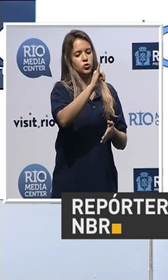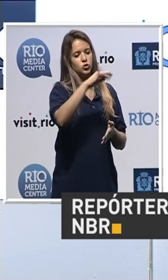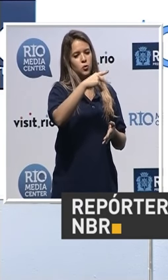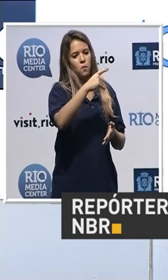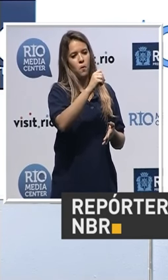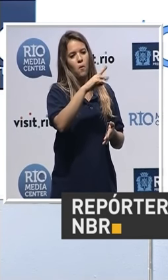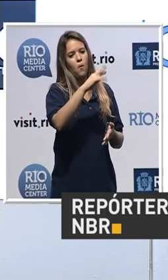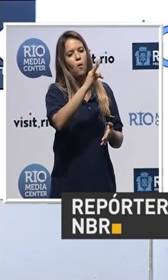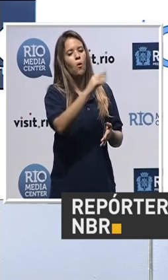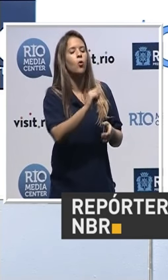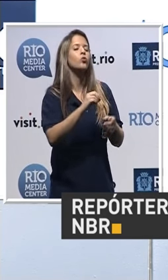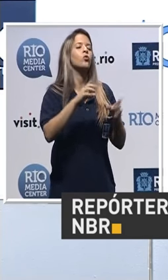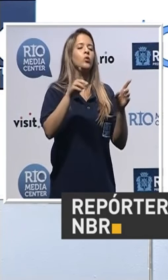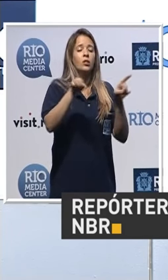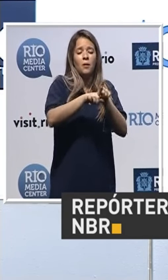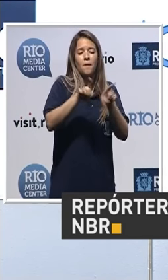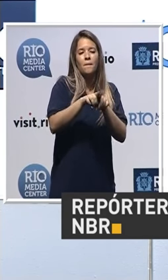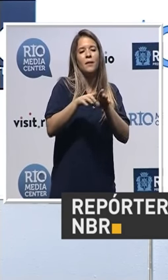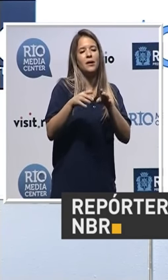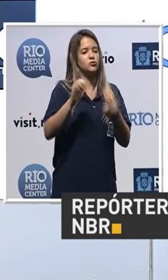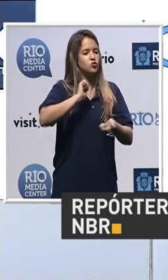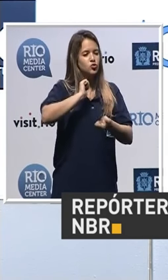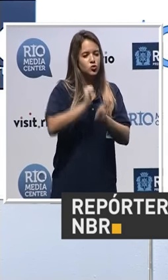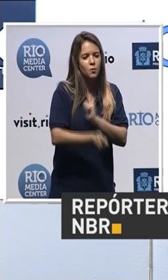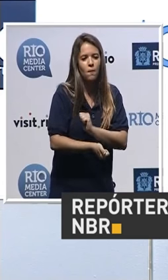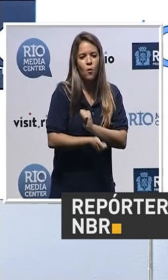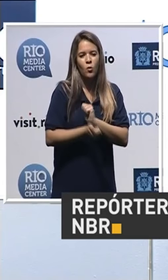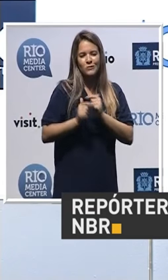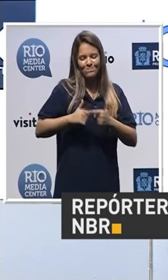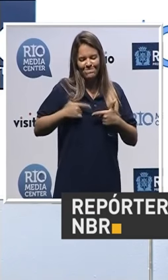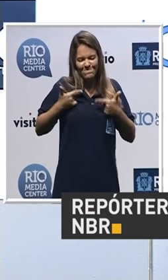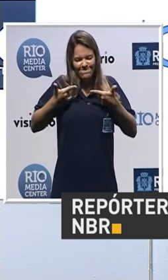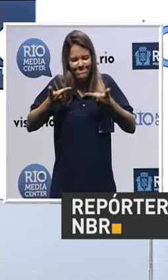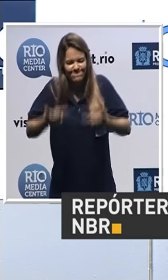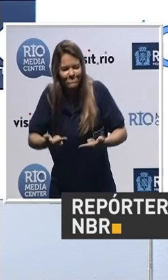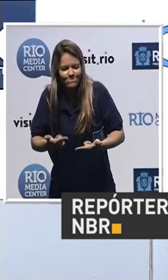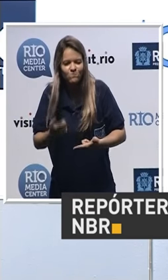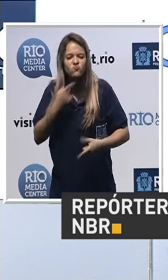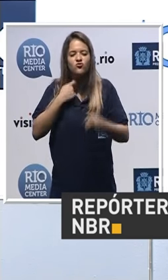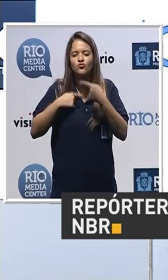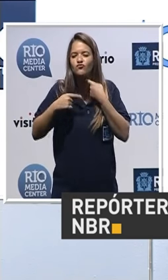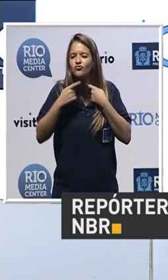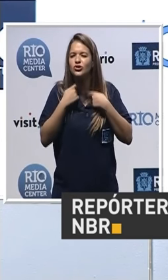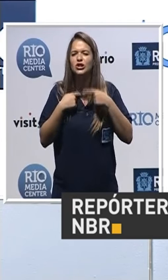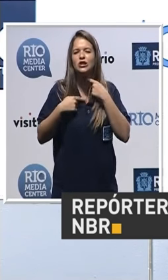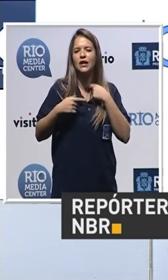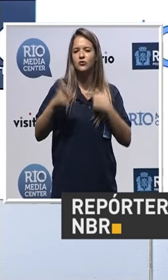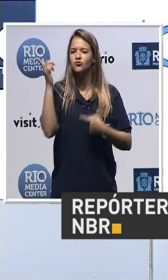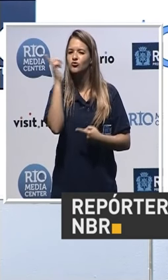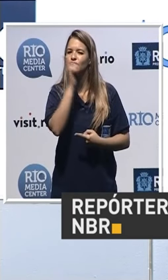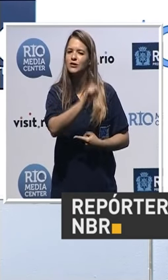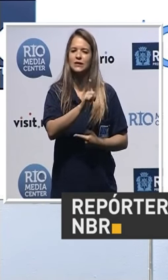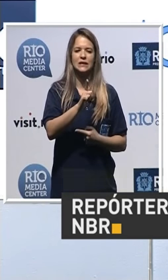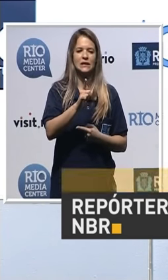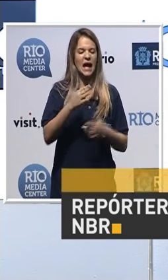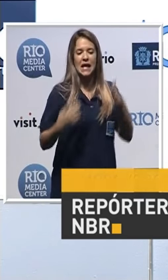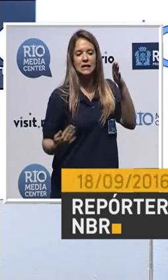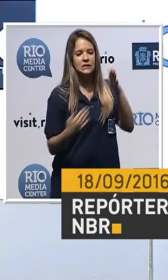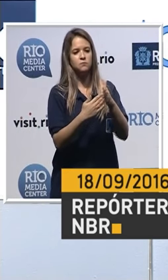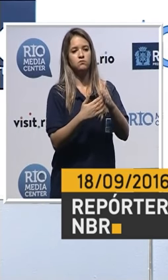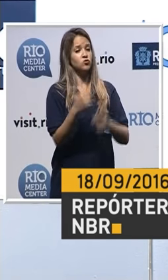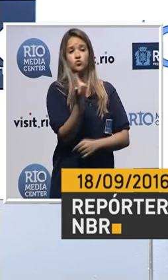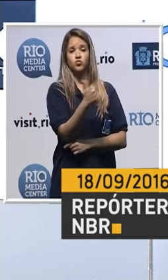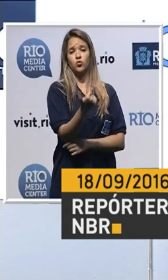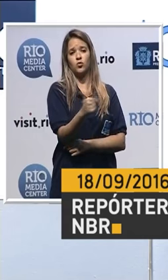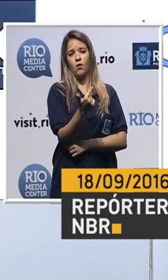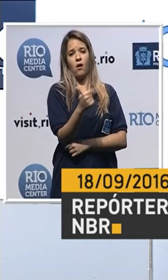os exemplos de força de vontade e de entendermos que não há limite quando a gente